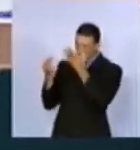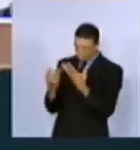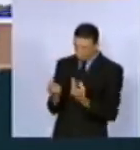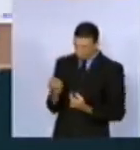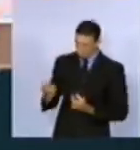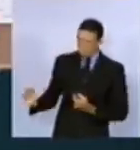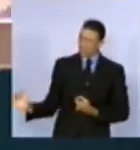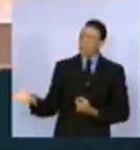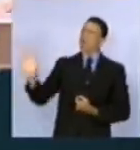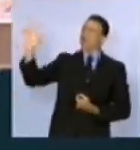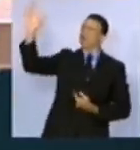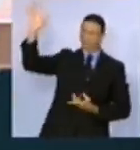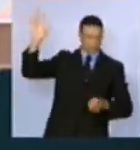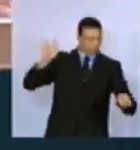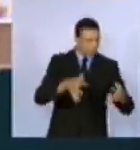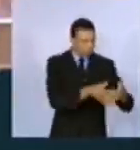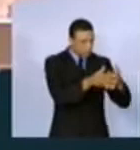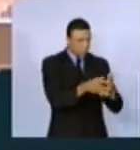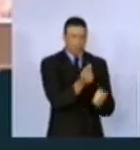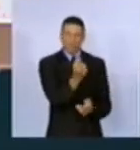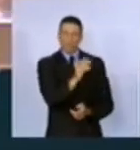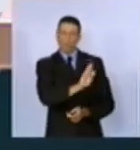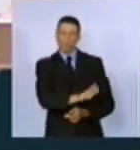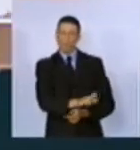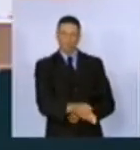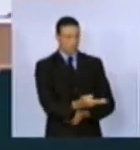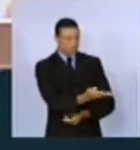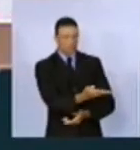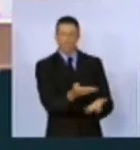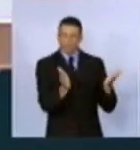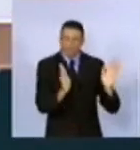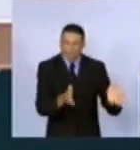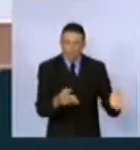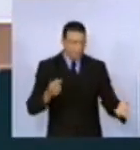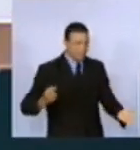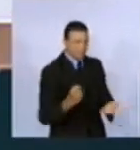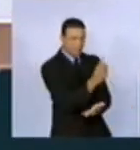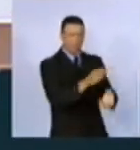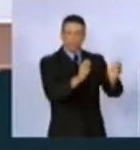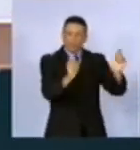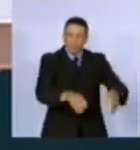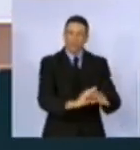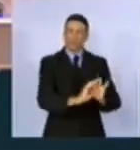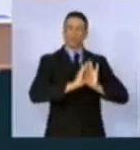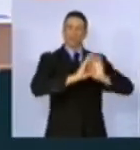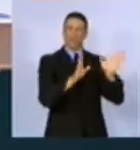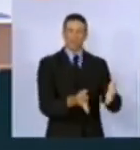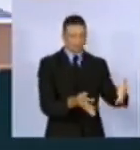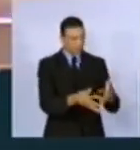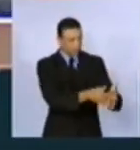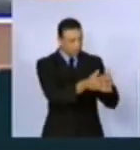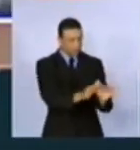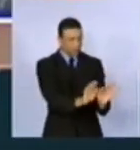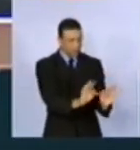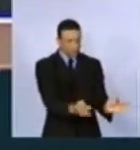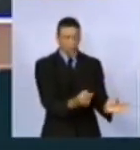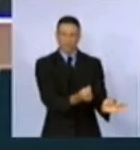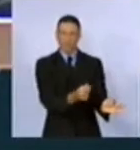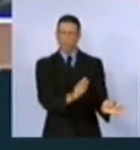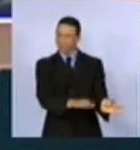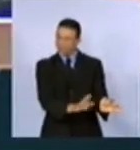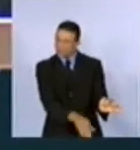trazendo aqui quando a gente vê que já existe no mercado disponível é equipamentos Bem Mais Simples